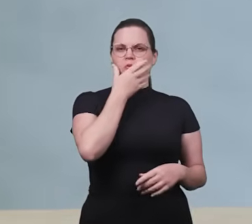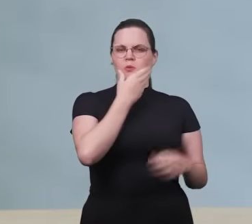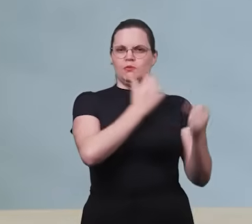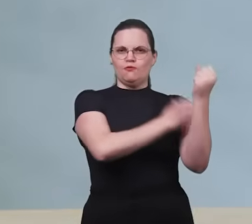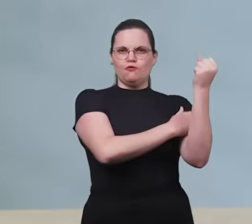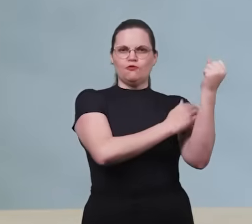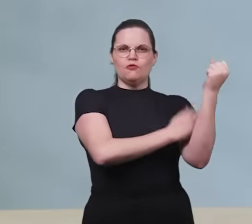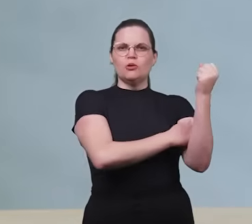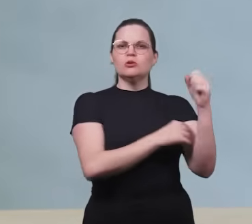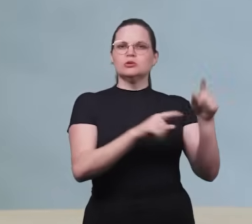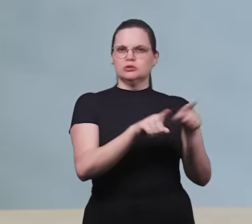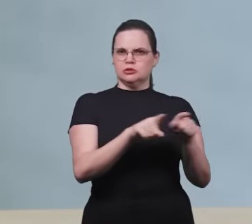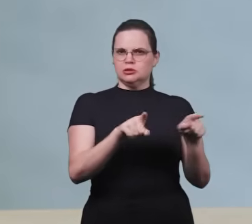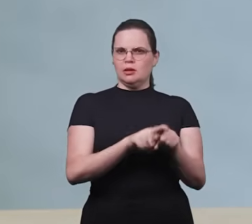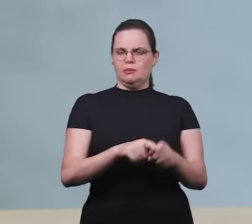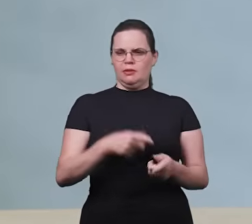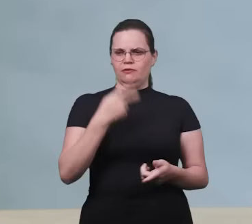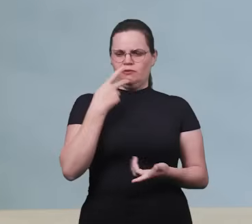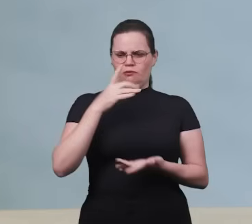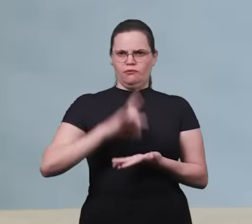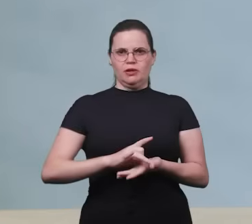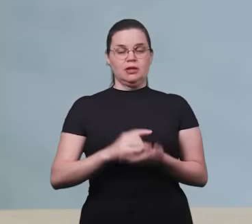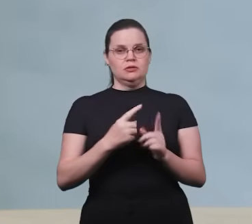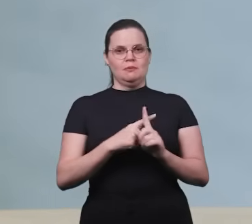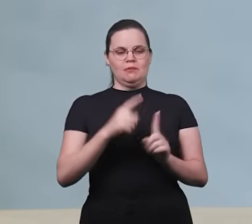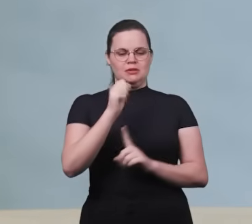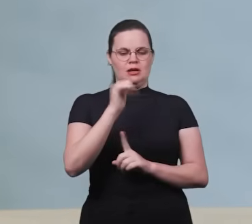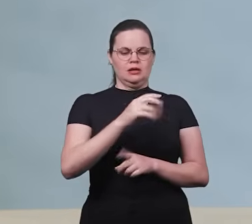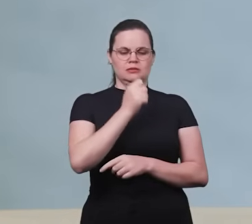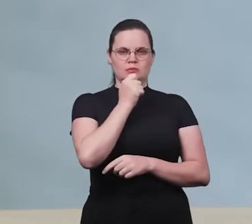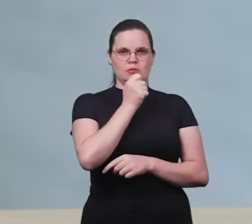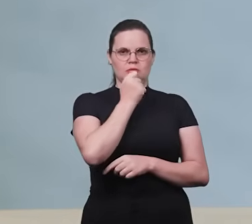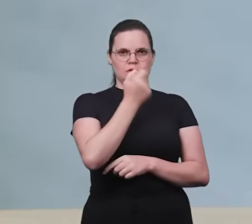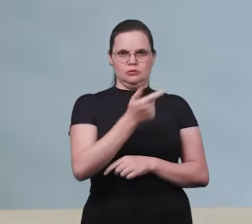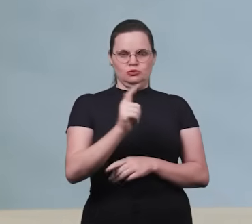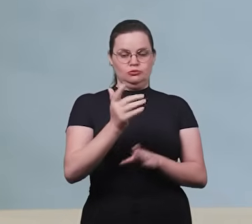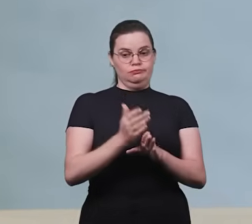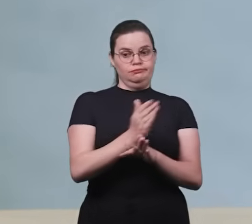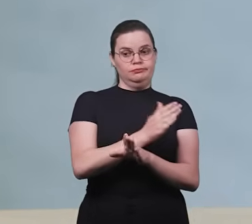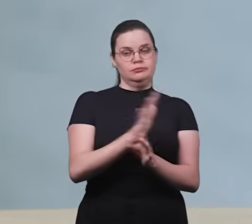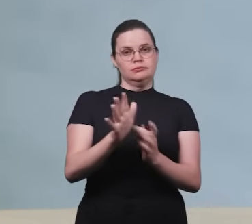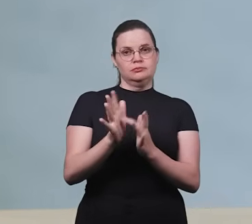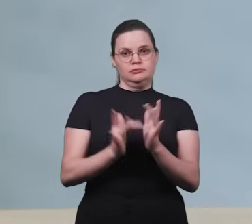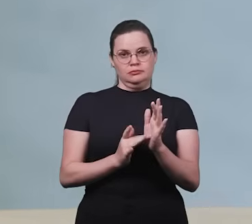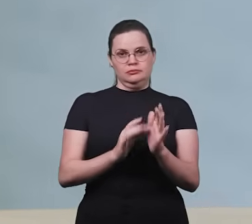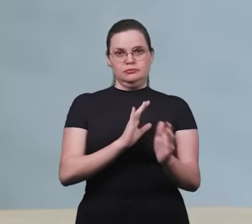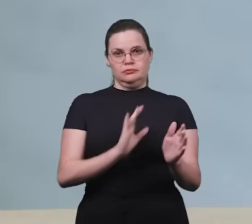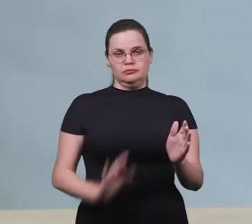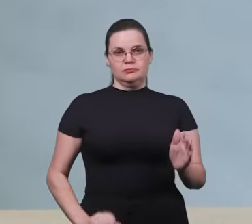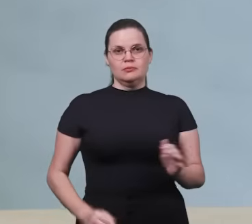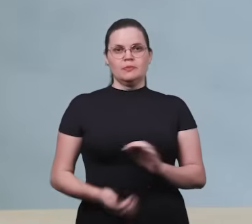mas ainda não alcançado e não moldado pela graça. E a palavra do Senhor ela nos mostra